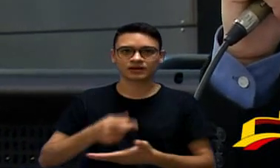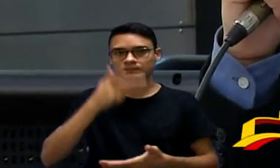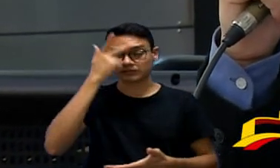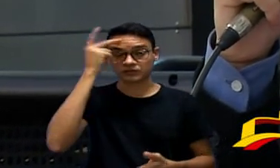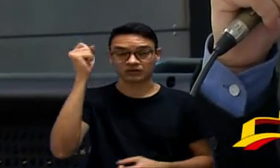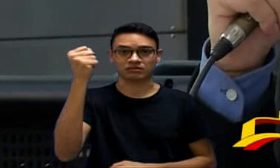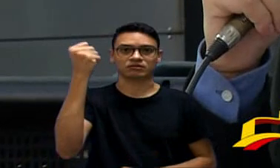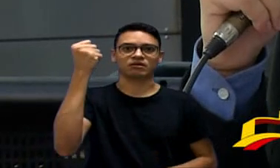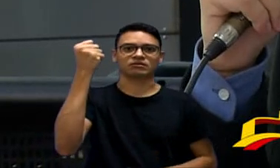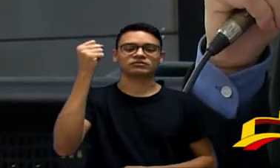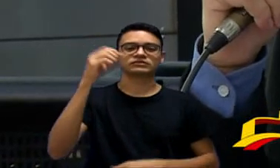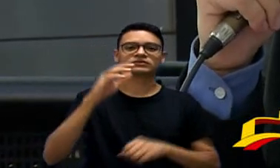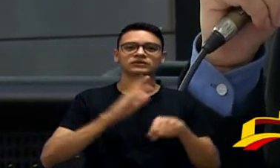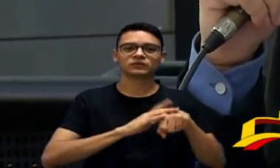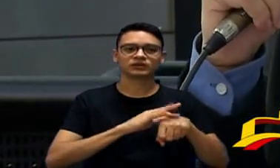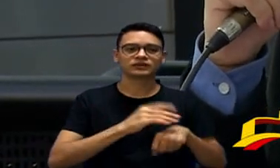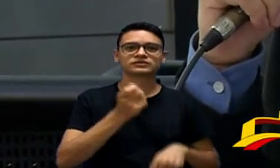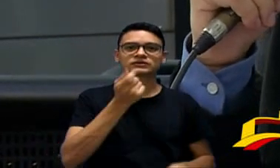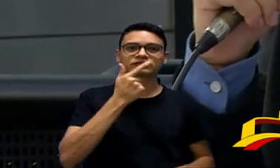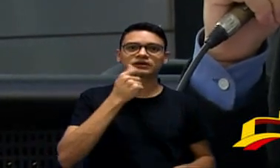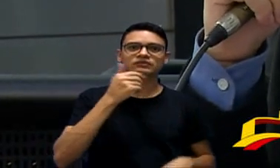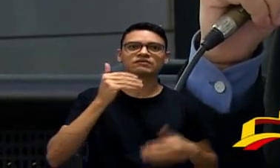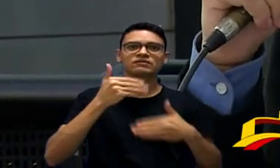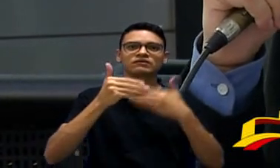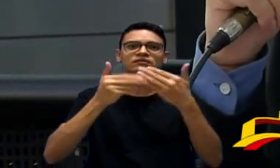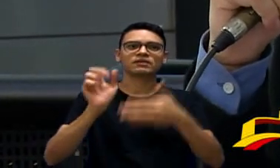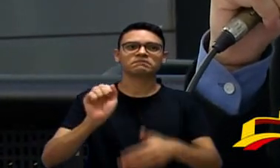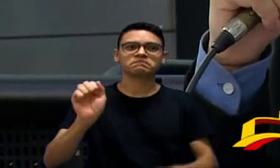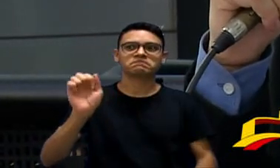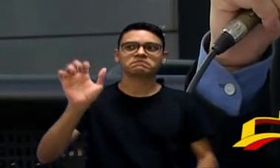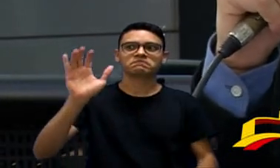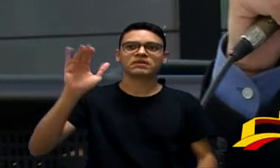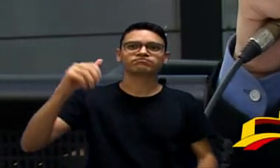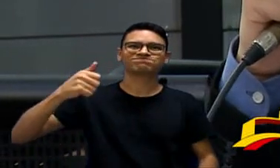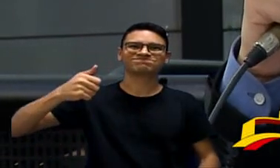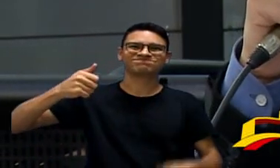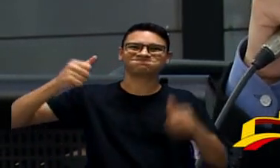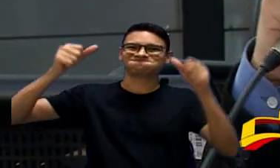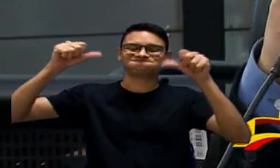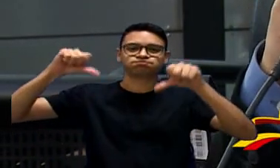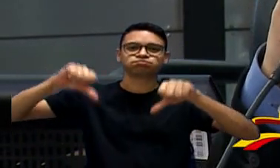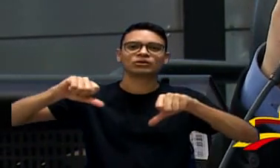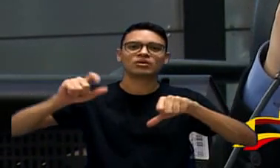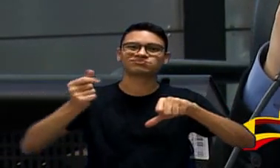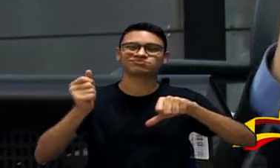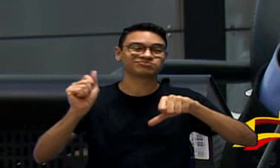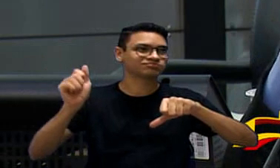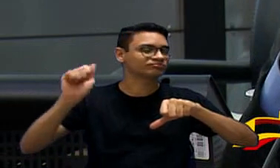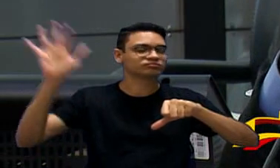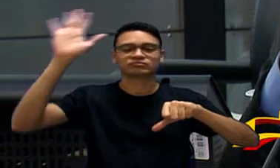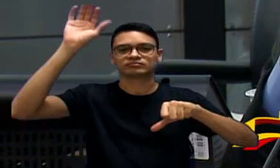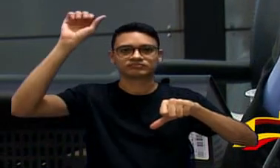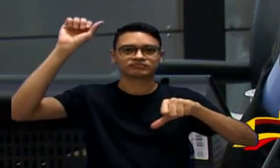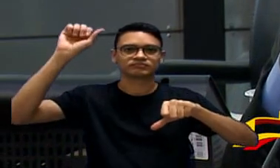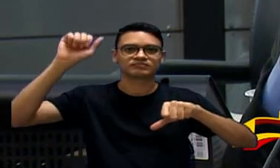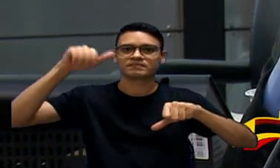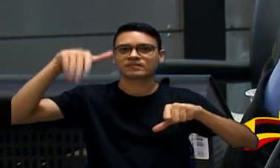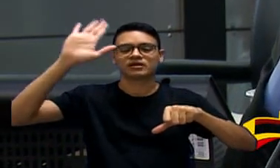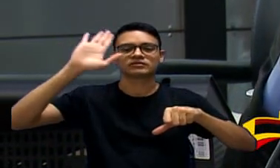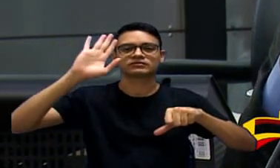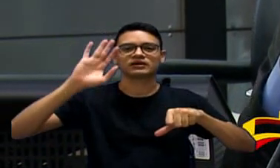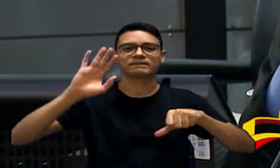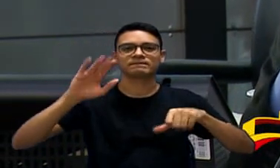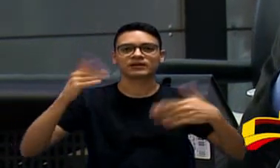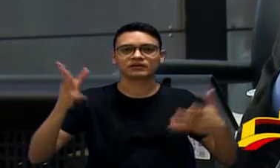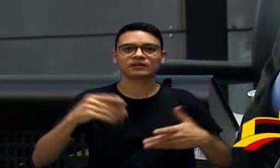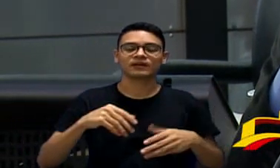doença, o remédio vai se tornando mais caro, o medicamento é mais caro ainda. Então, acho que é importante a gente trabalhar em cima disso, cobrar, a gente cobrar sabe o que... Cobrar o